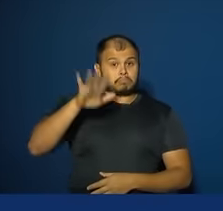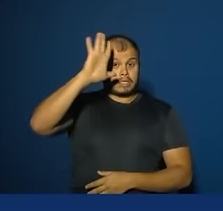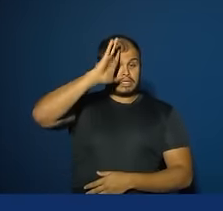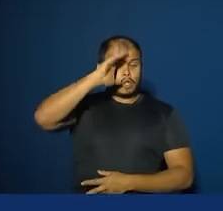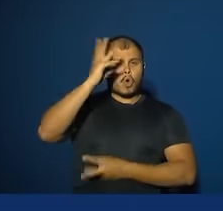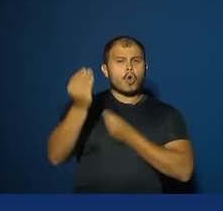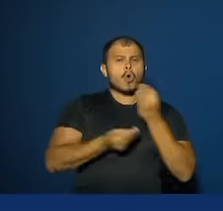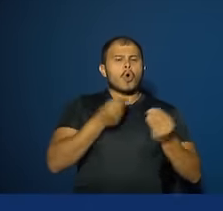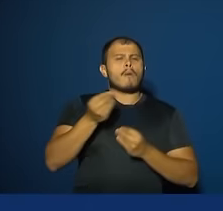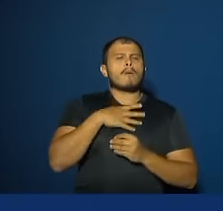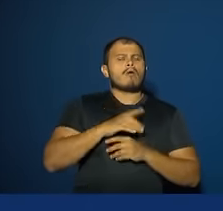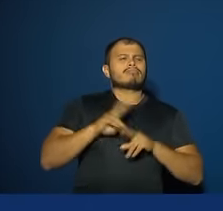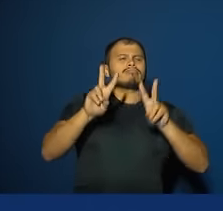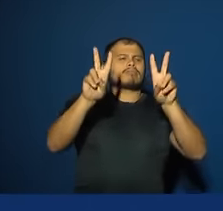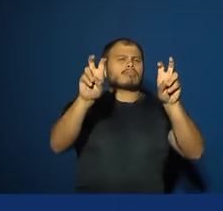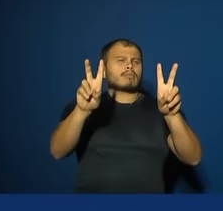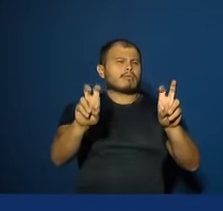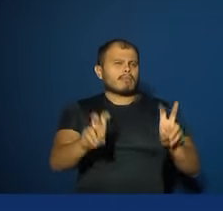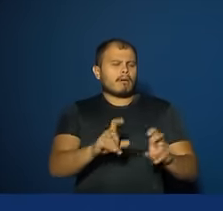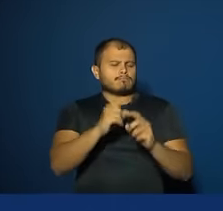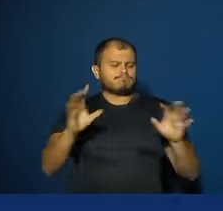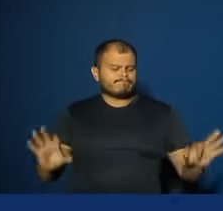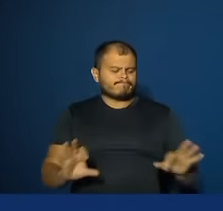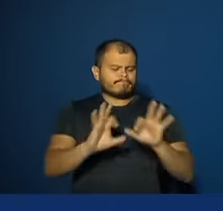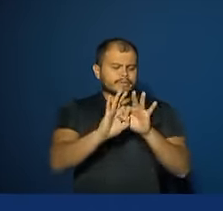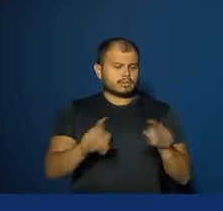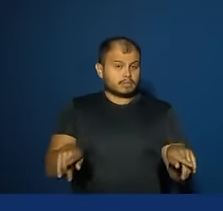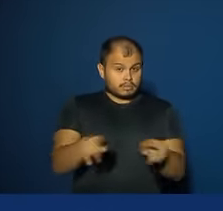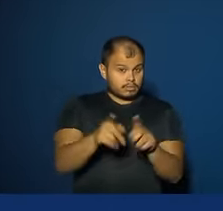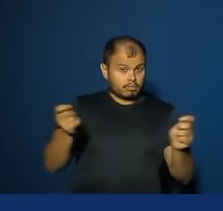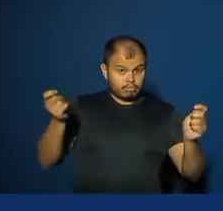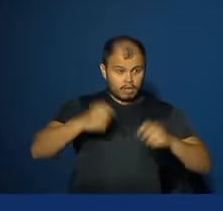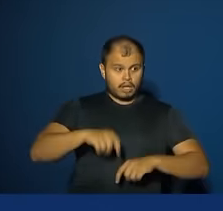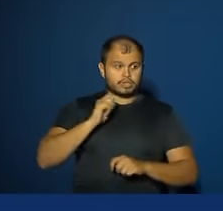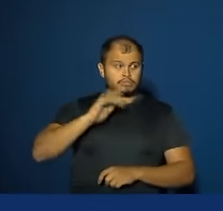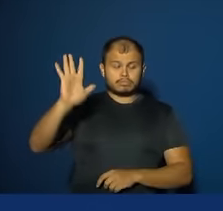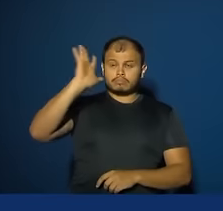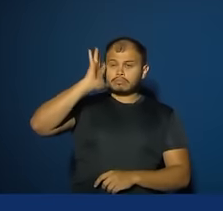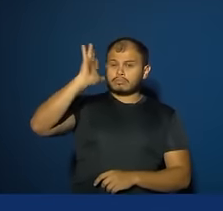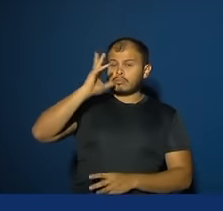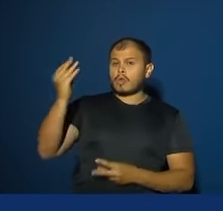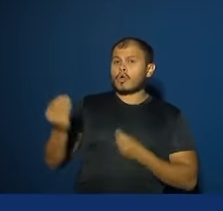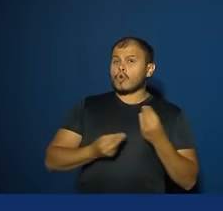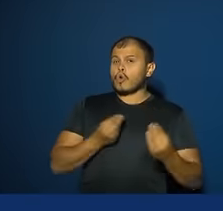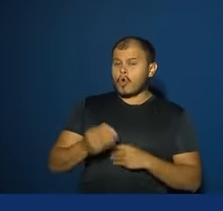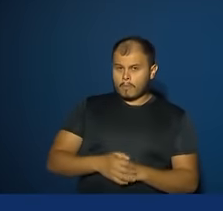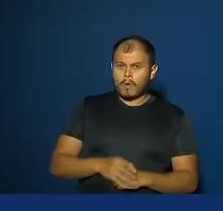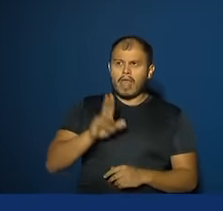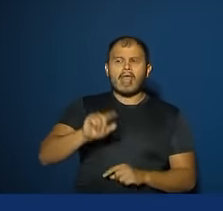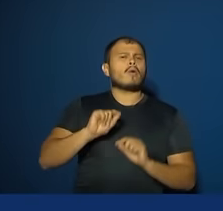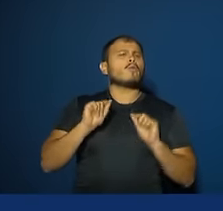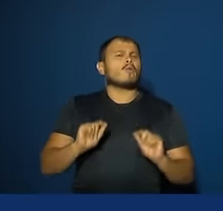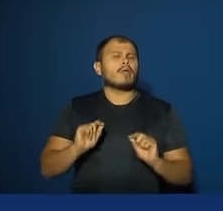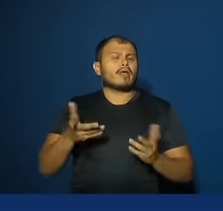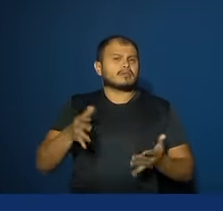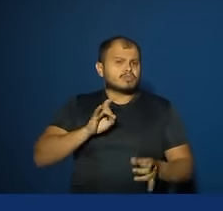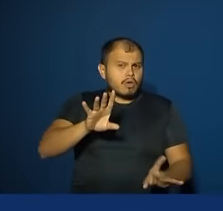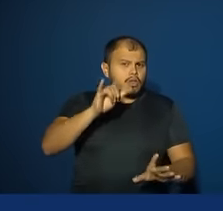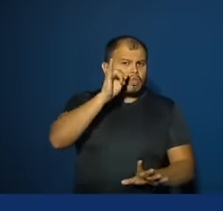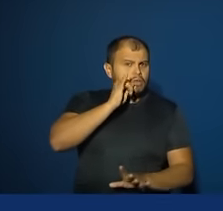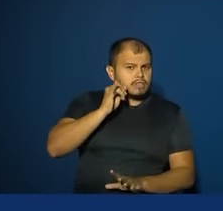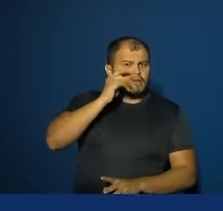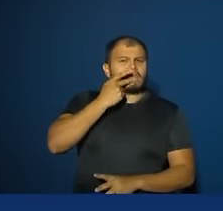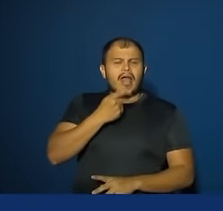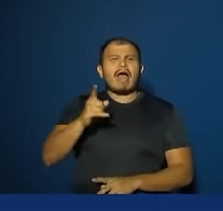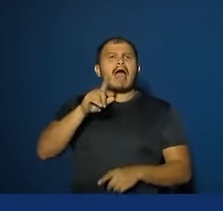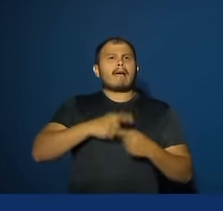anterior e linc com essa quando a gente fala de energia renovável não é só a geração energétic a gente contar para todo